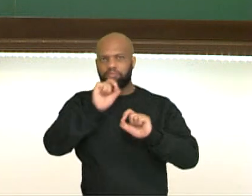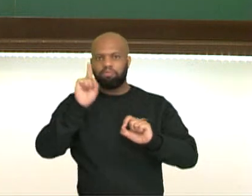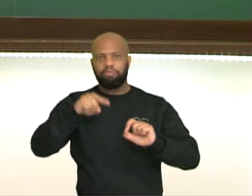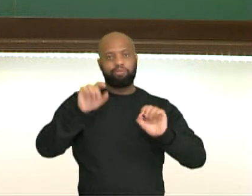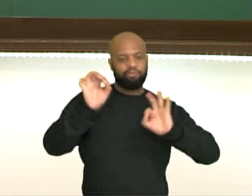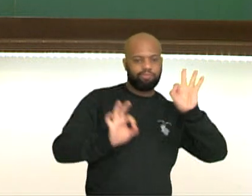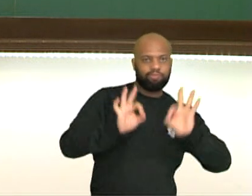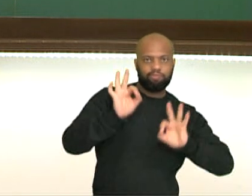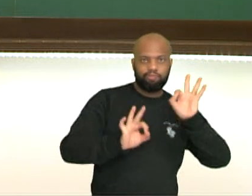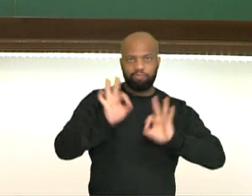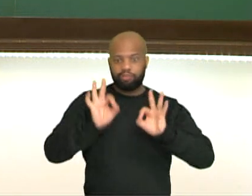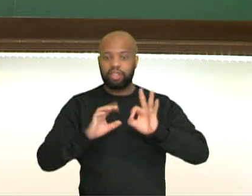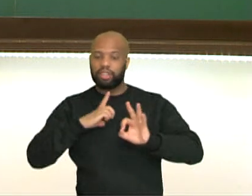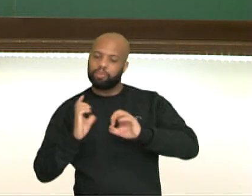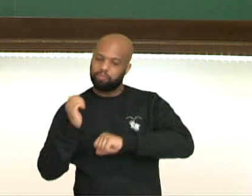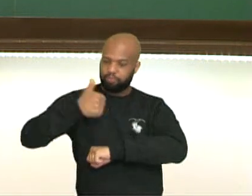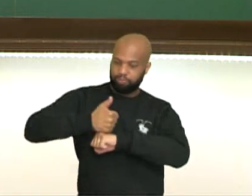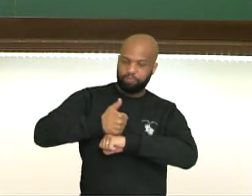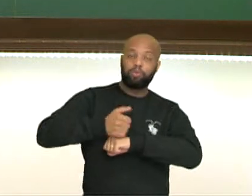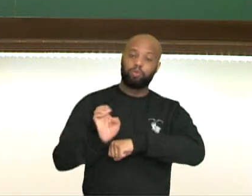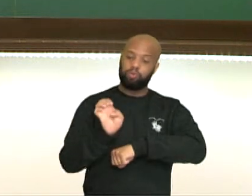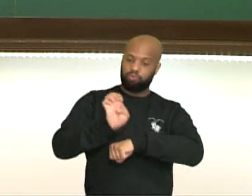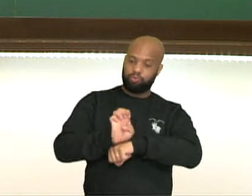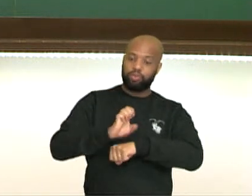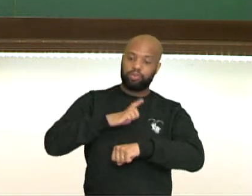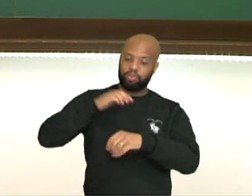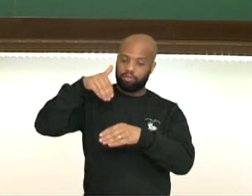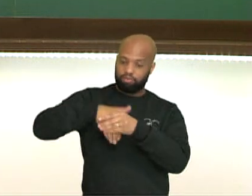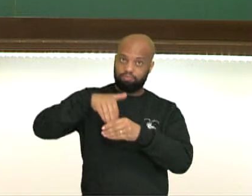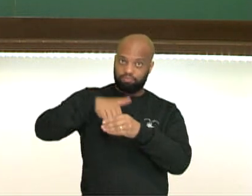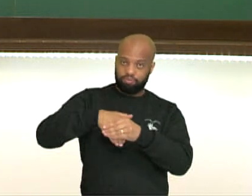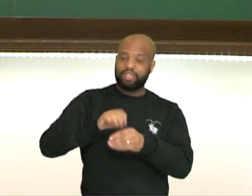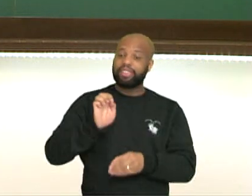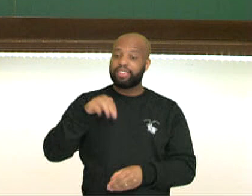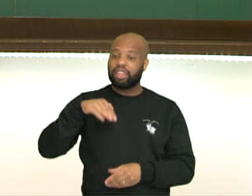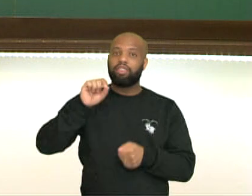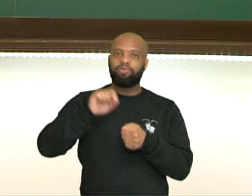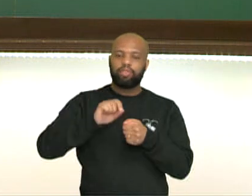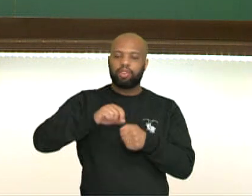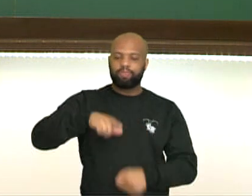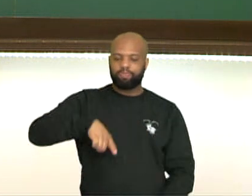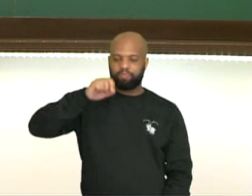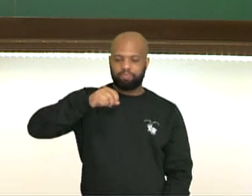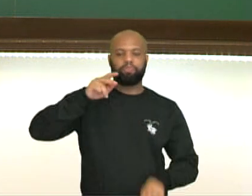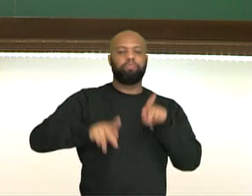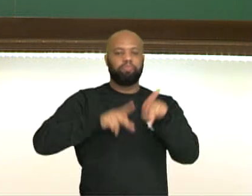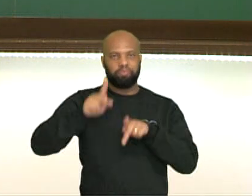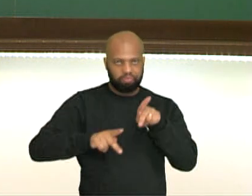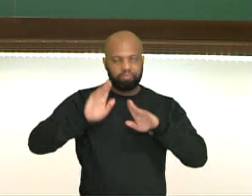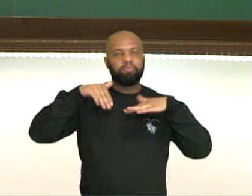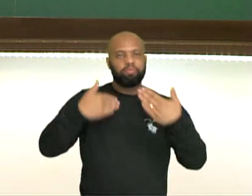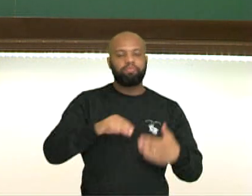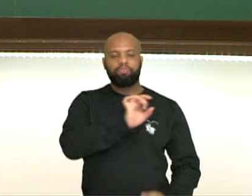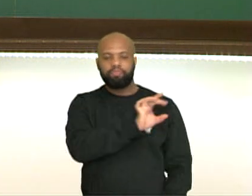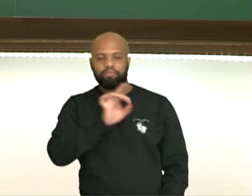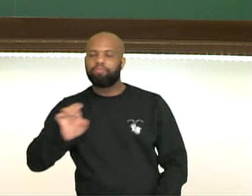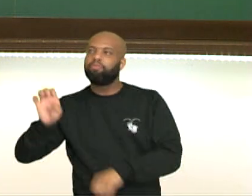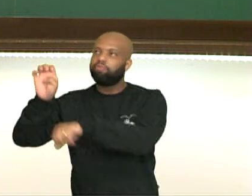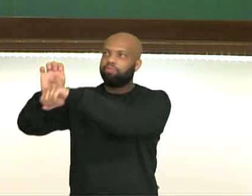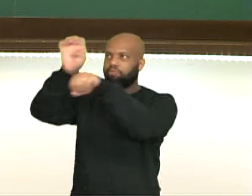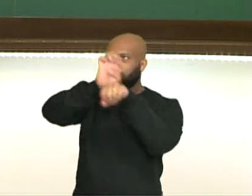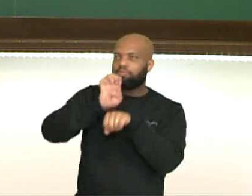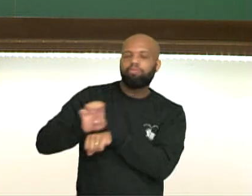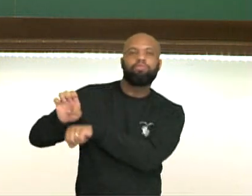organização em chefes de Estado onde você tem eleição a partir do povo. Novamente, Cada estado, cada